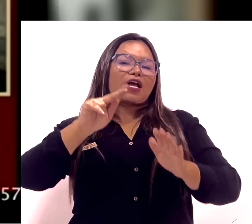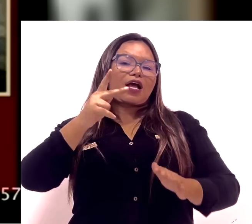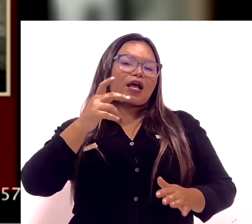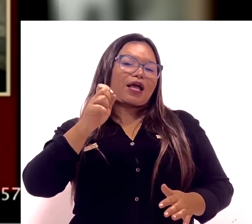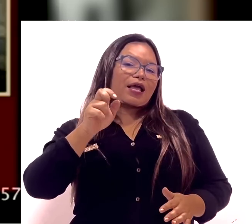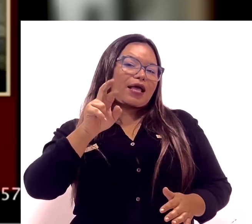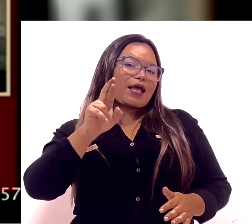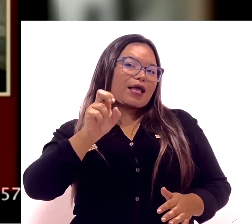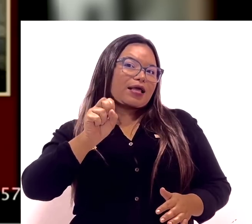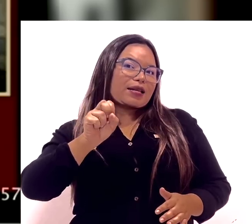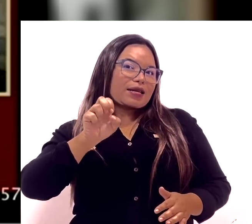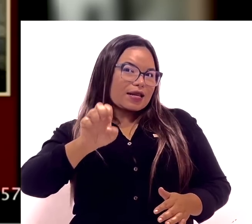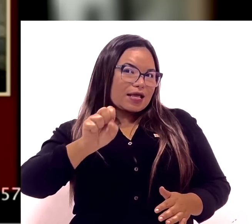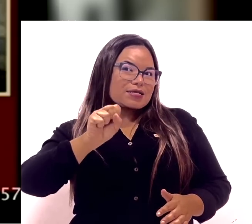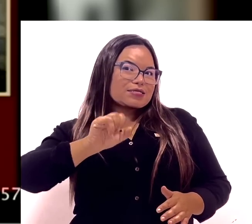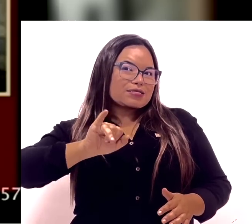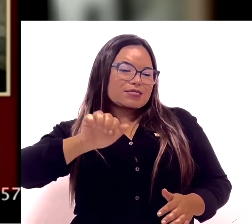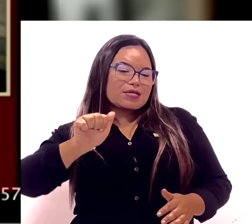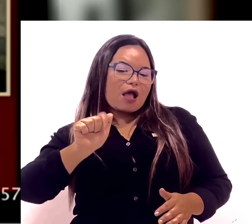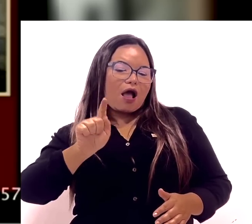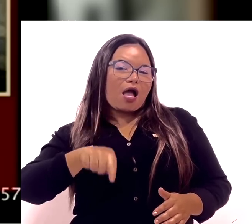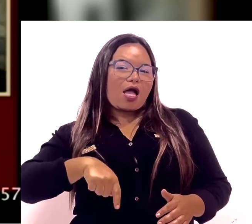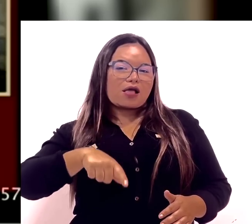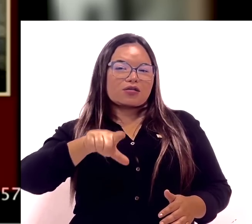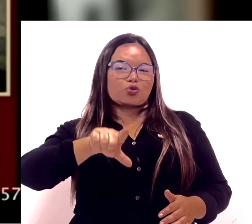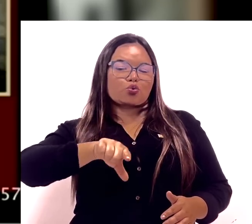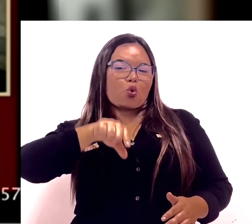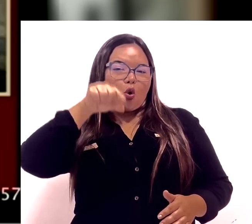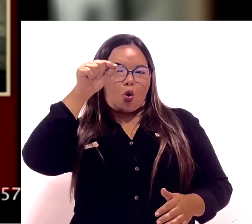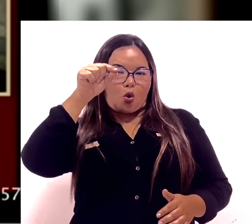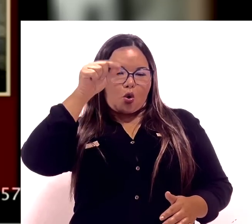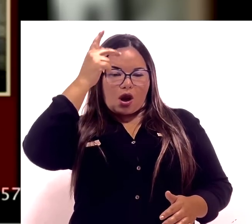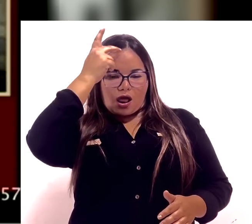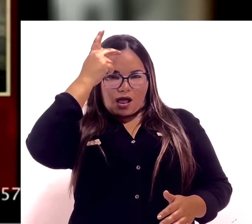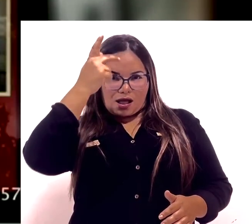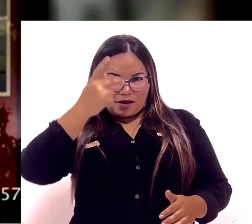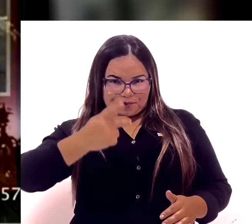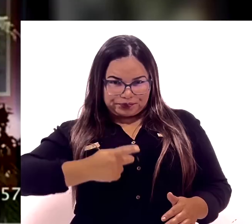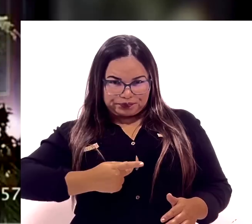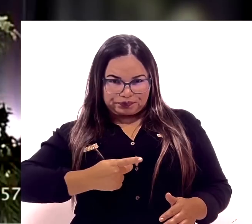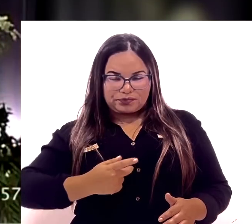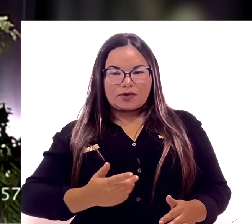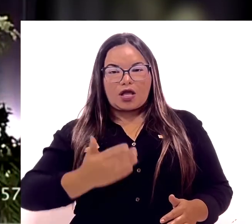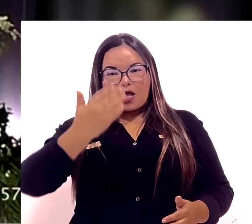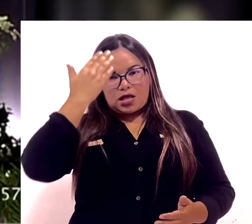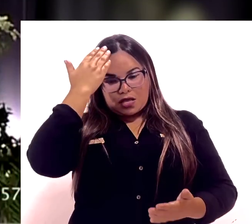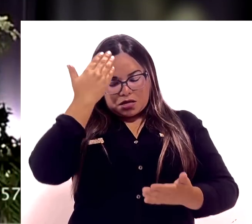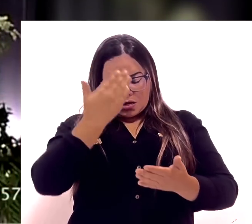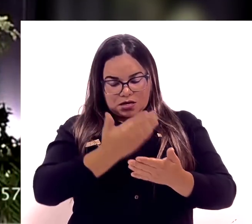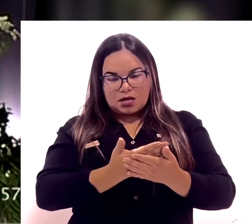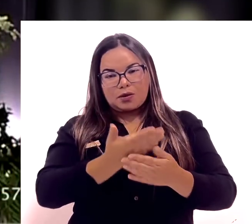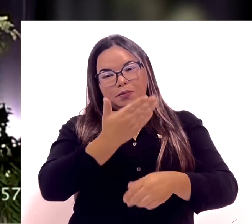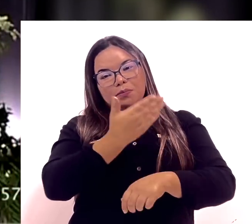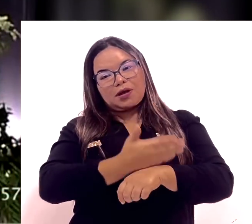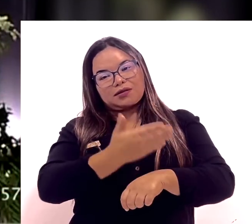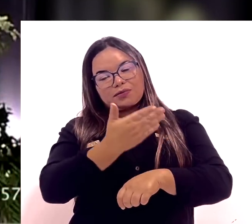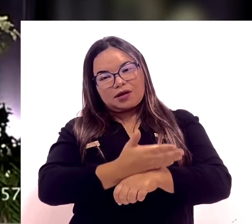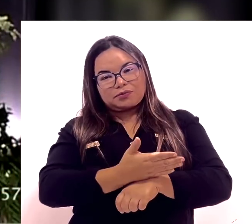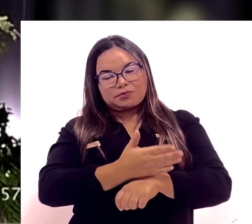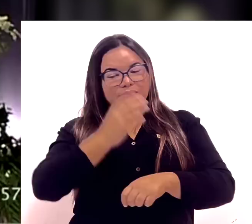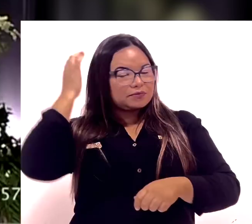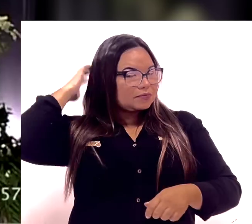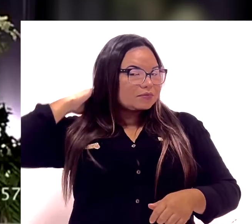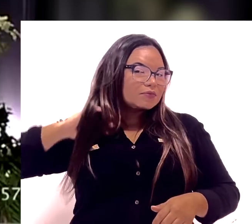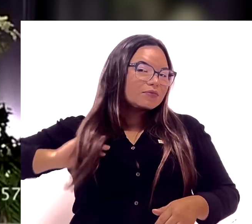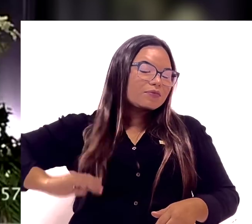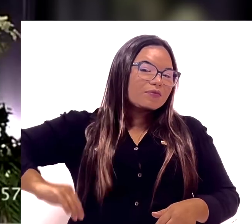grego hairesis, escolha, uma decisão por si mesmo, o que crer ou praticar. Portanto,